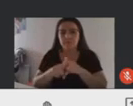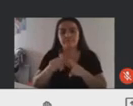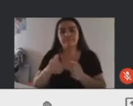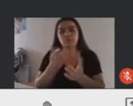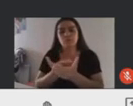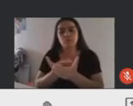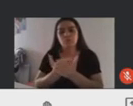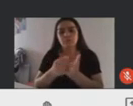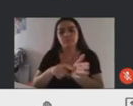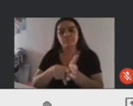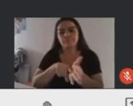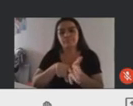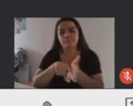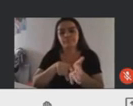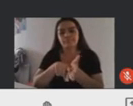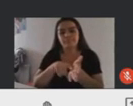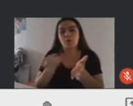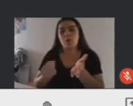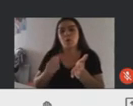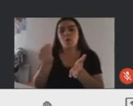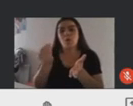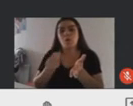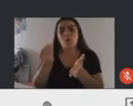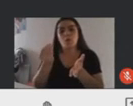estudar como ocorre, né,